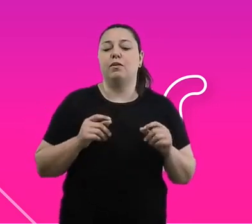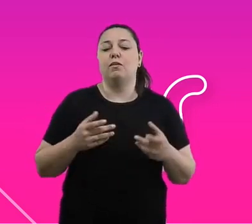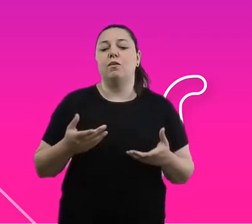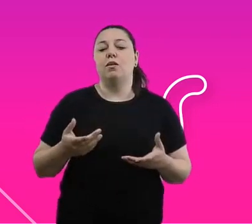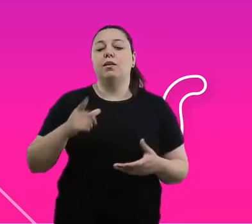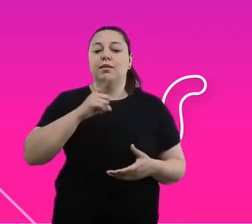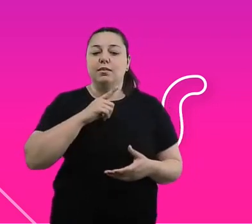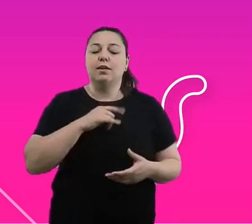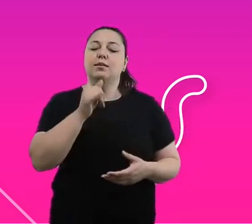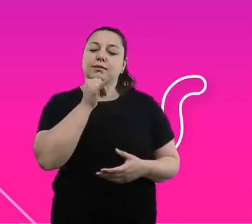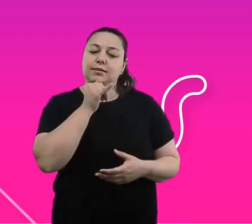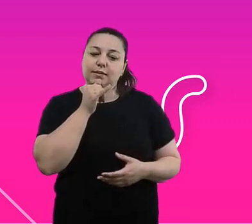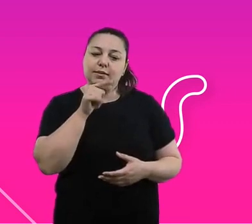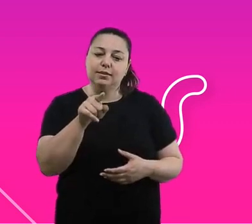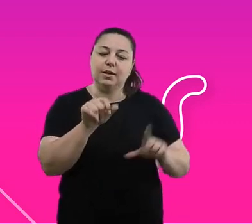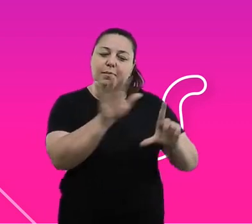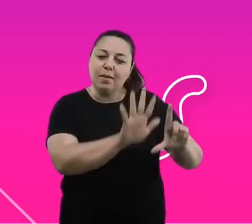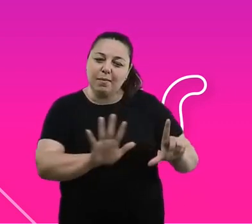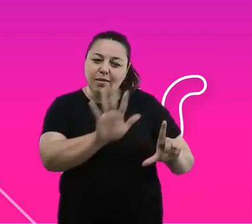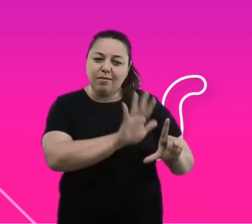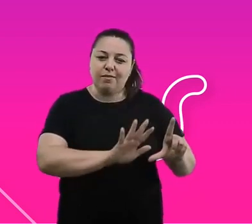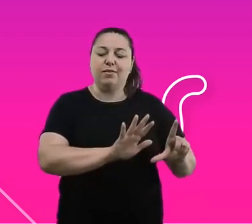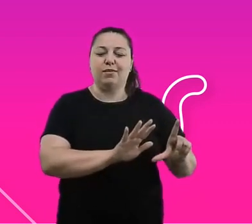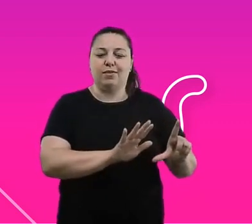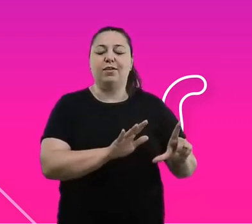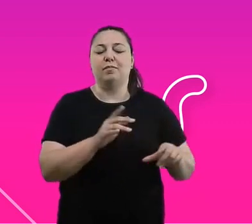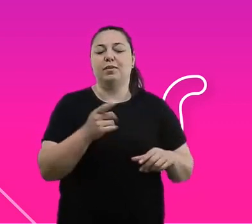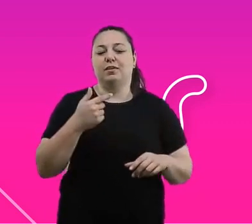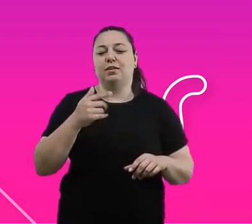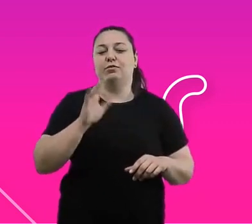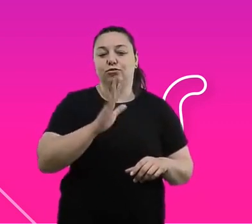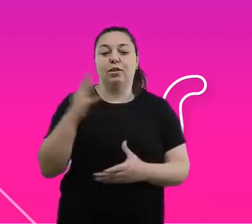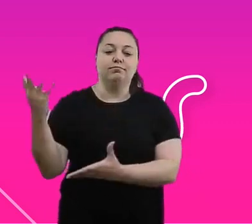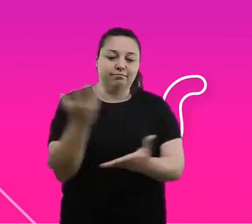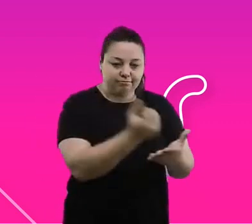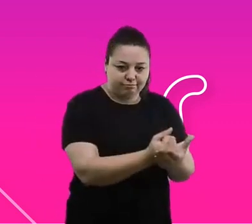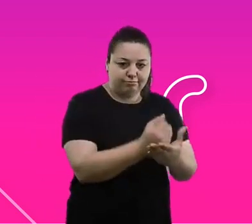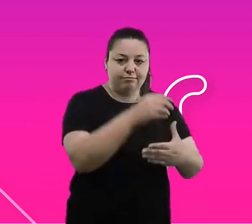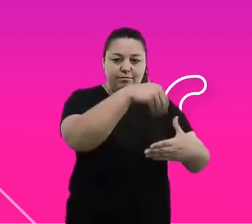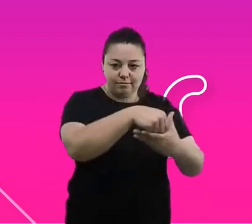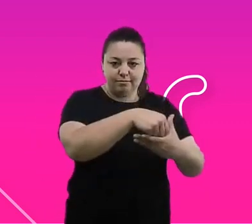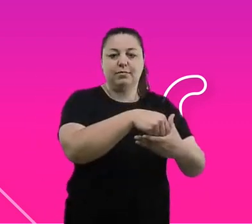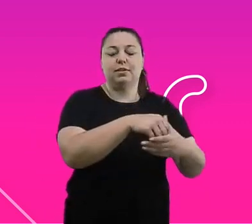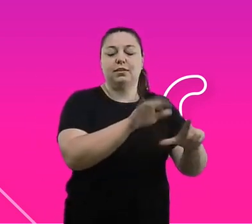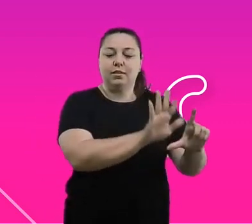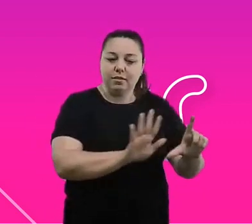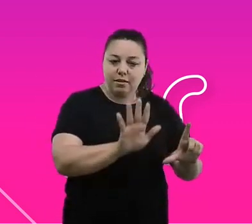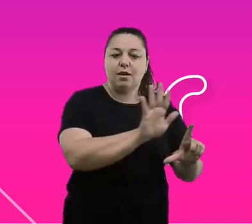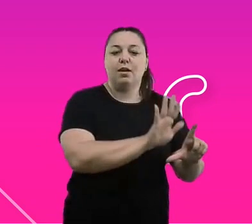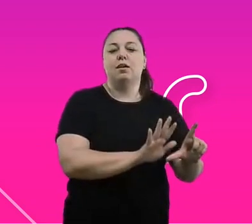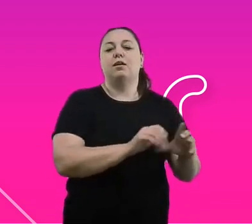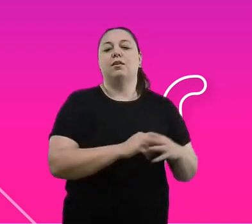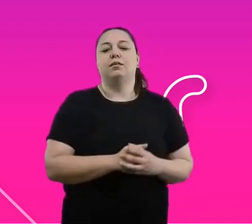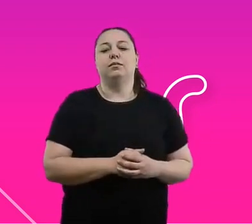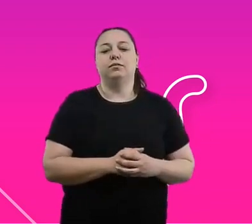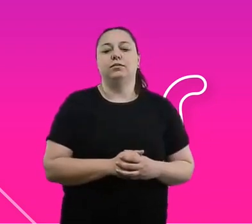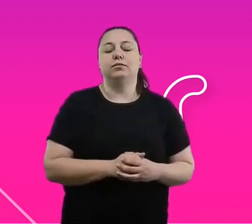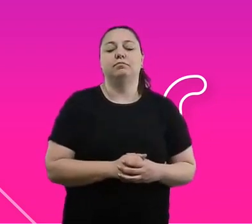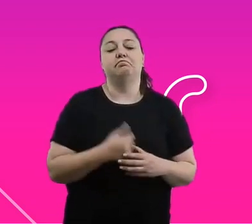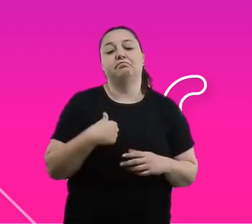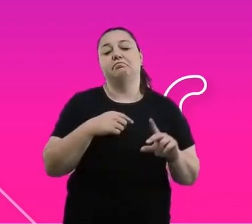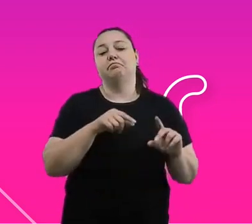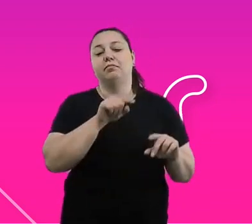o que quiser com ele. Mas o que a gente faz com esses dados, né? Beleza, a gente extraiu uma quantidade enorme de dados e o que vamos fazer com